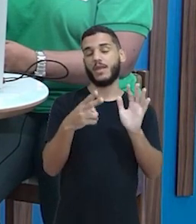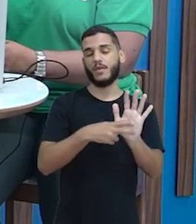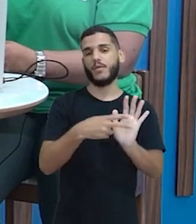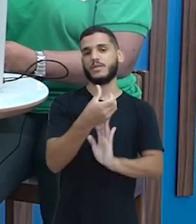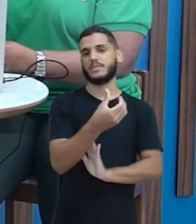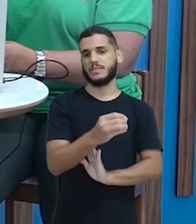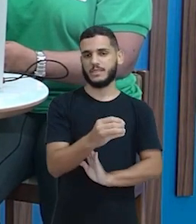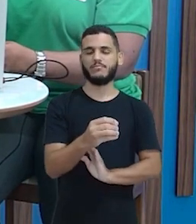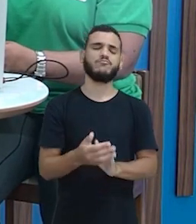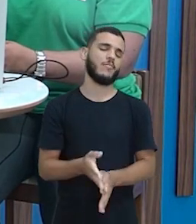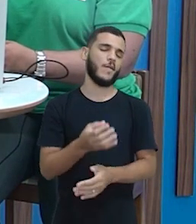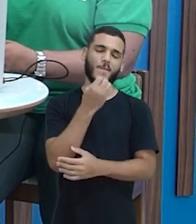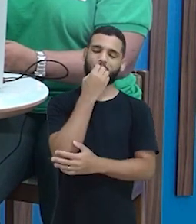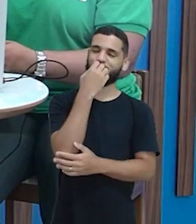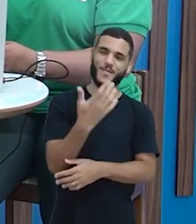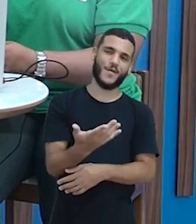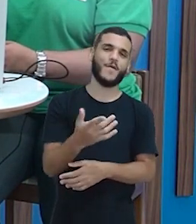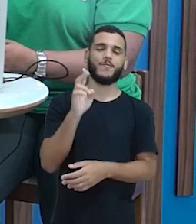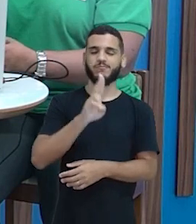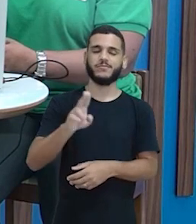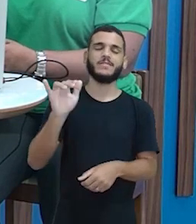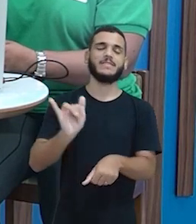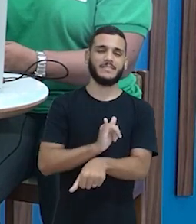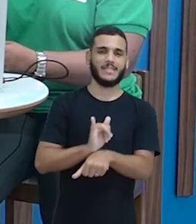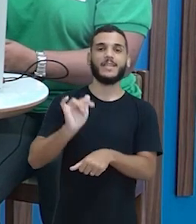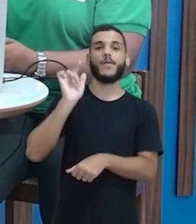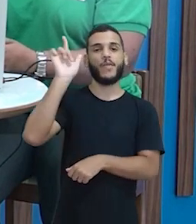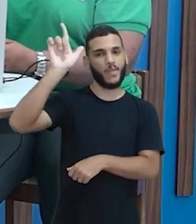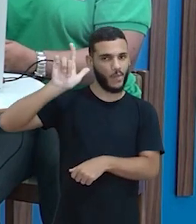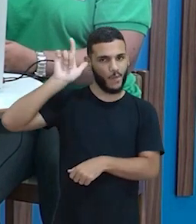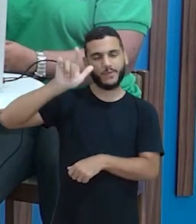Marta Assim é bom né Muito bem tá fazendo pela lógica B